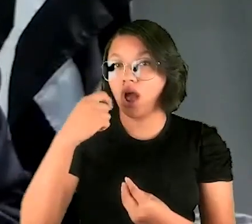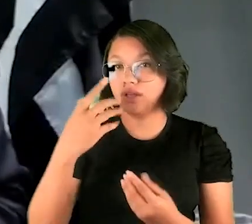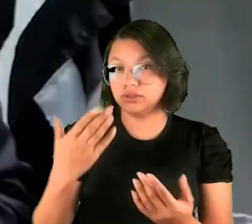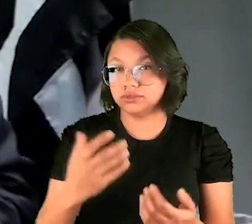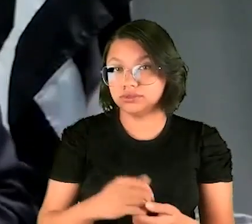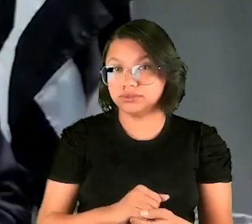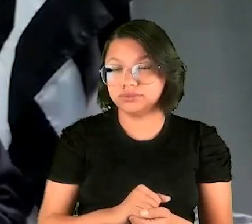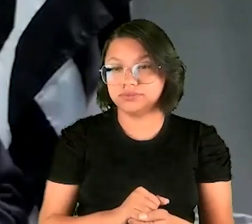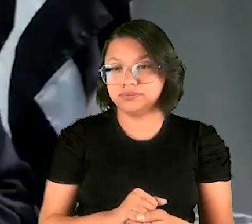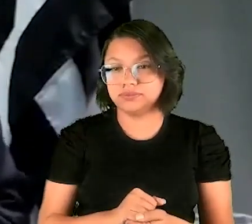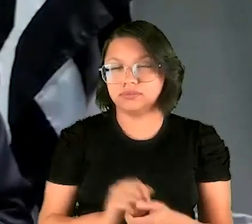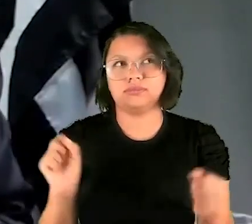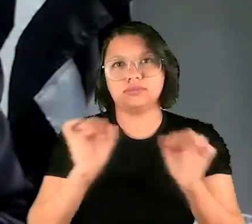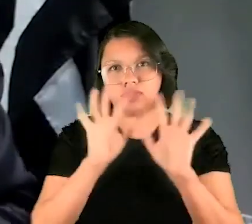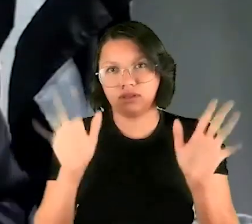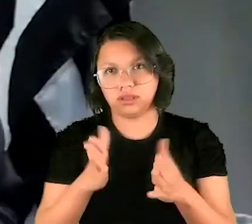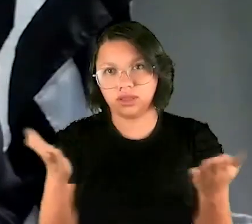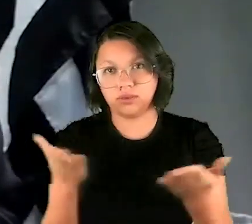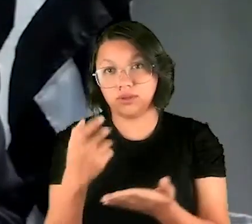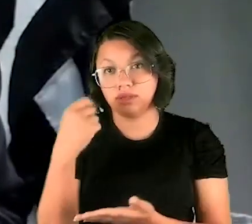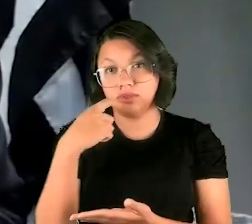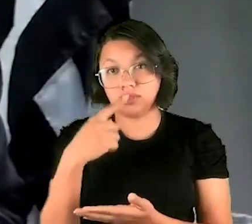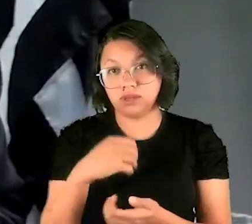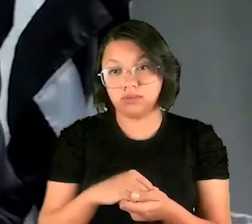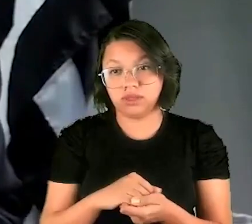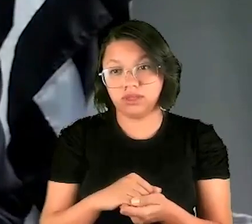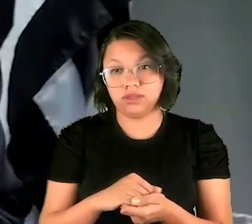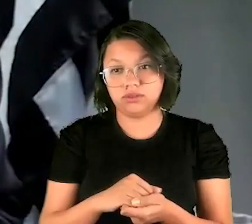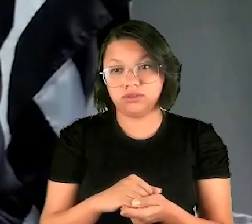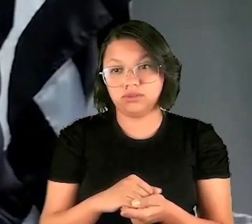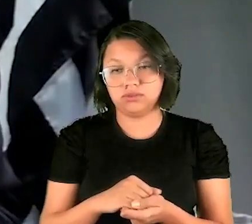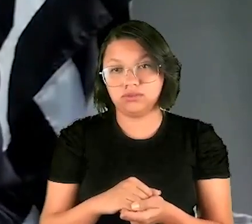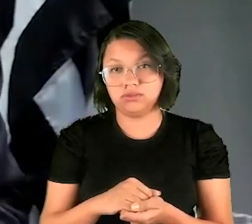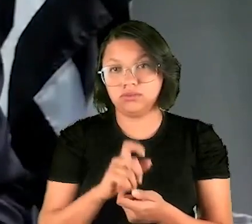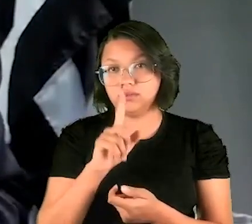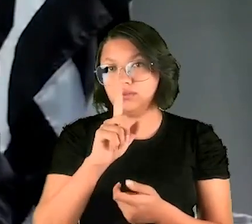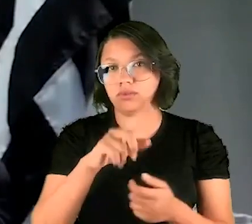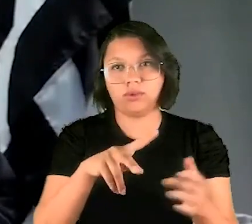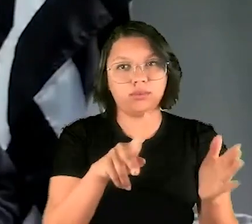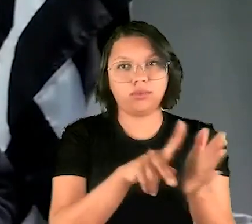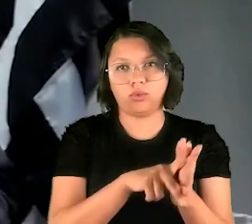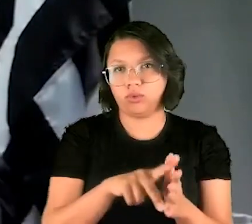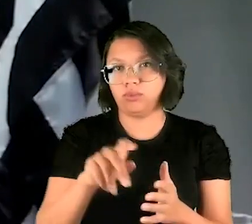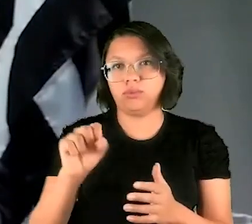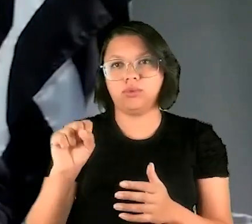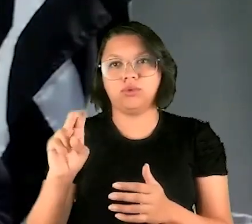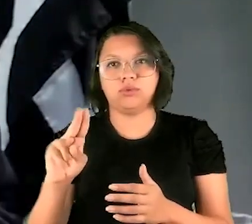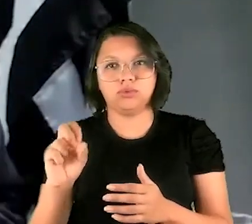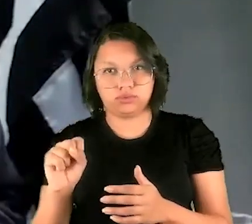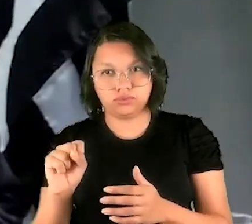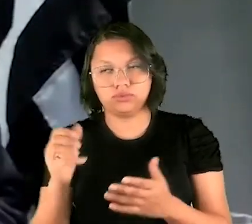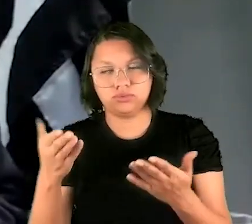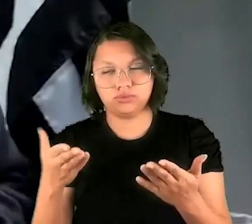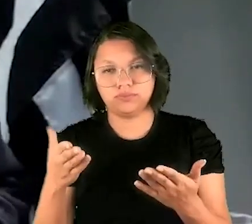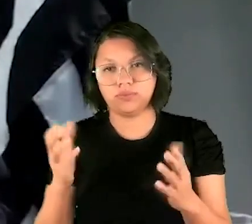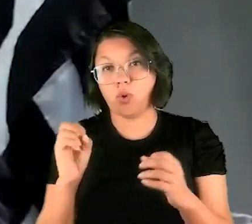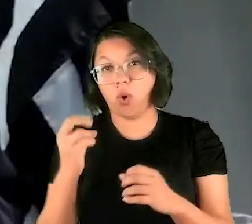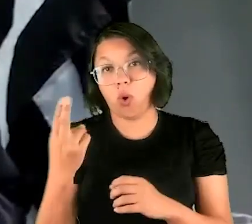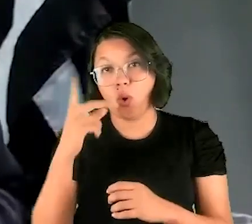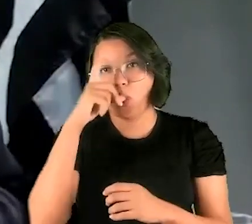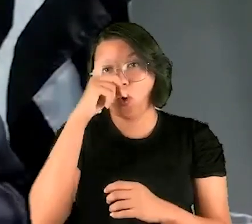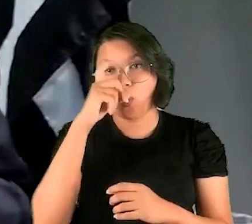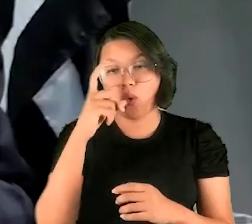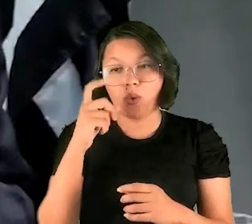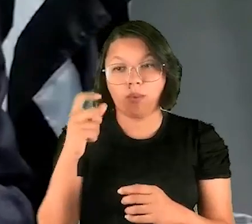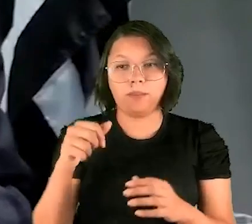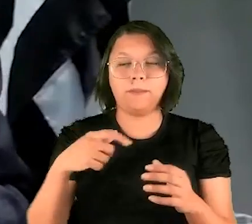medicamento tal. Obviamente que esse medicamento tal não está no rol, no protocolo daquela entidade. Então, minha pergunta